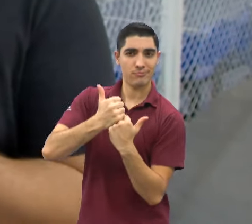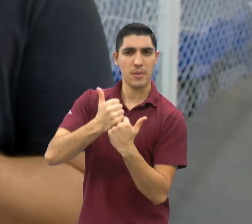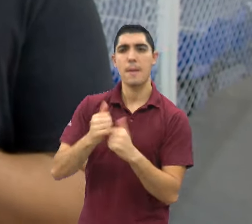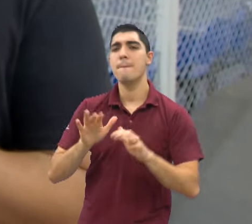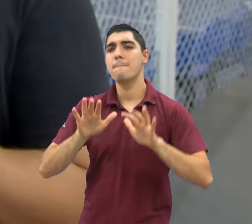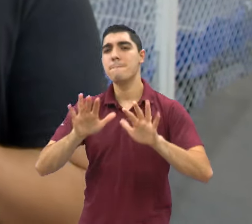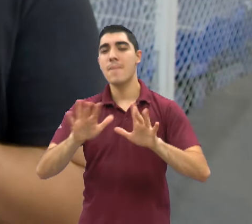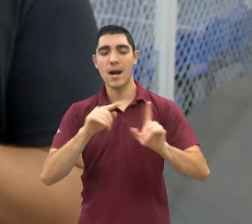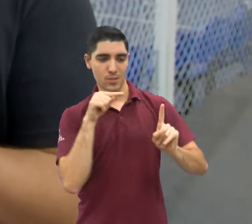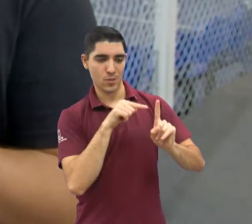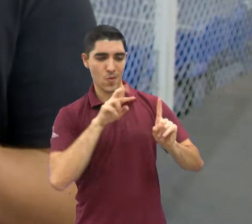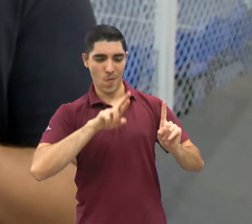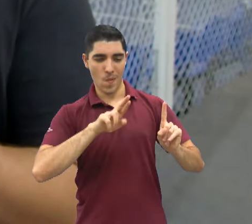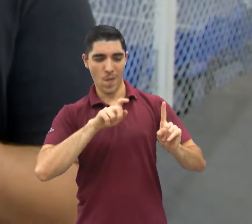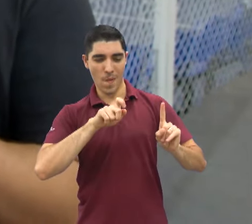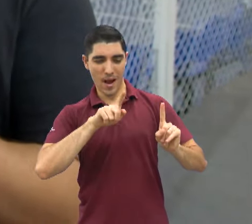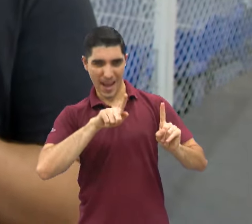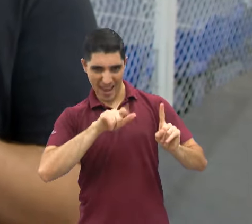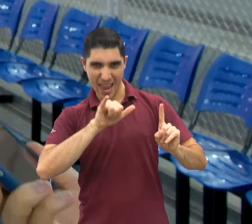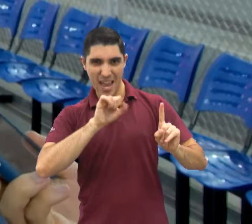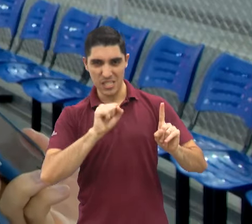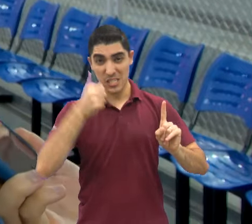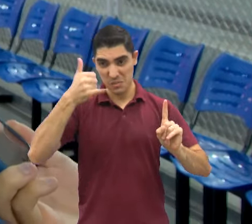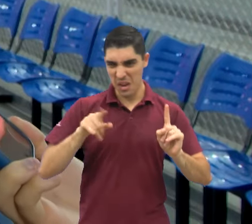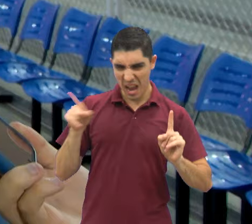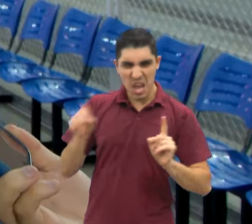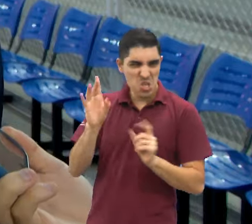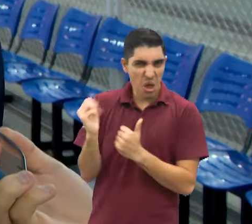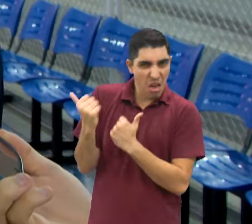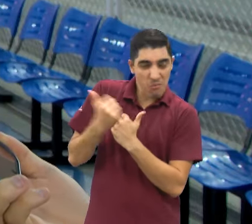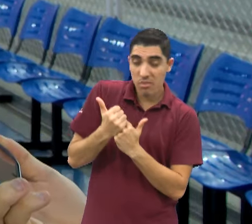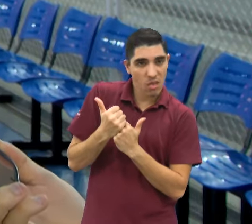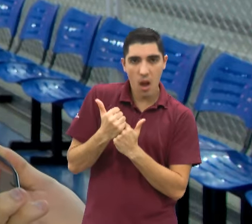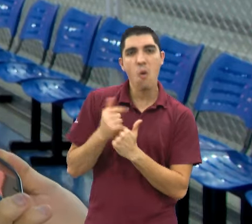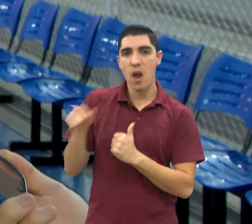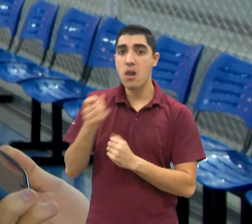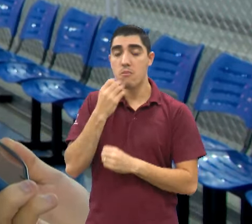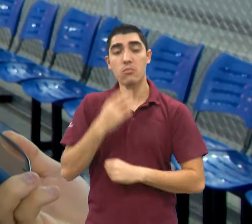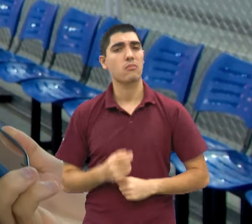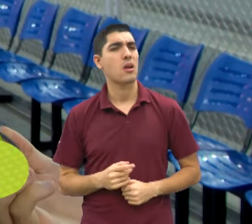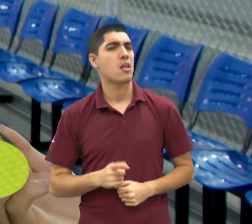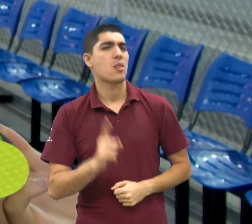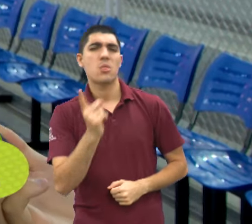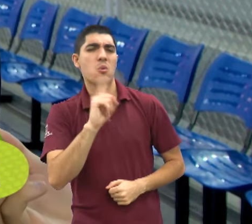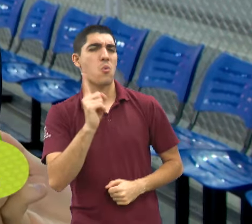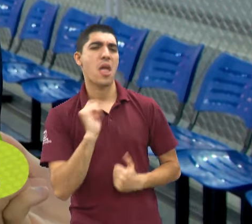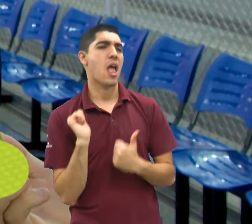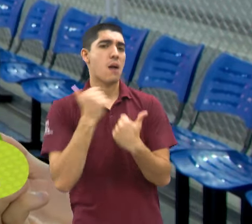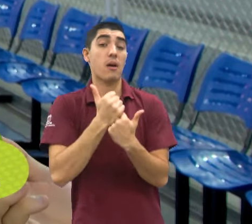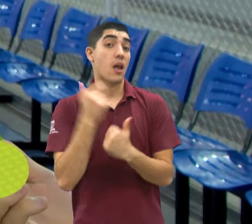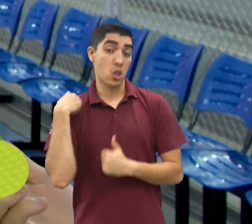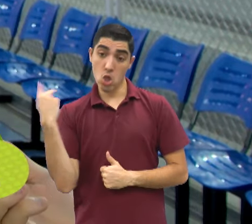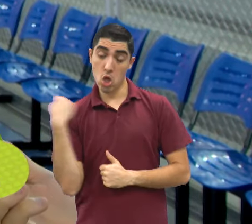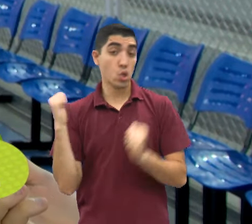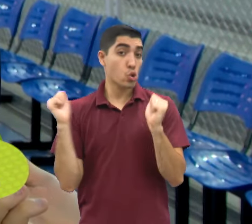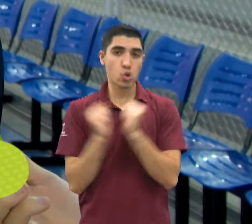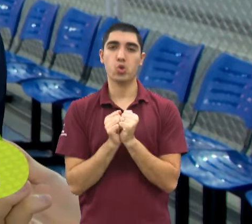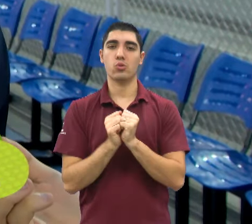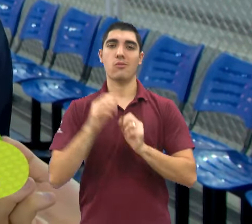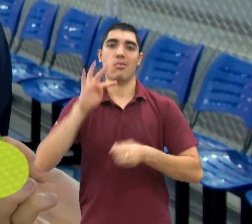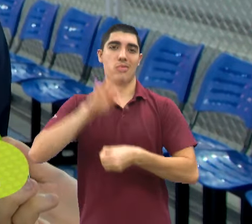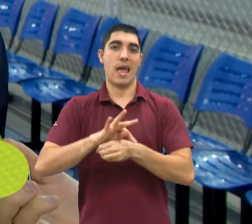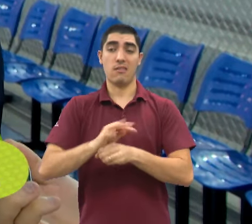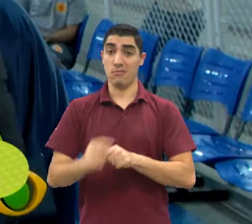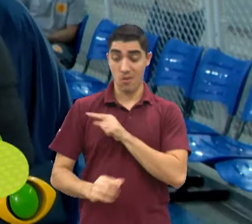Regis Marrelli define o cargo dele por aqui. Na verdade não tem auxiliar, são 2 técnicos, né? O Cris é um cara